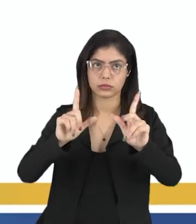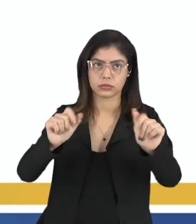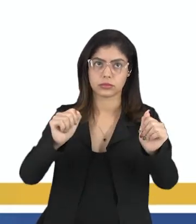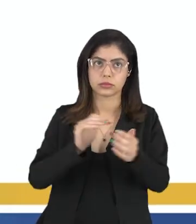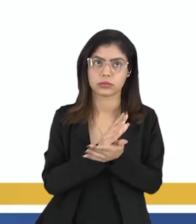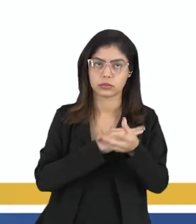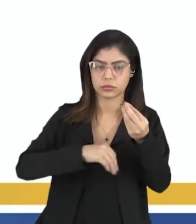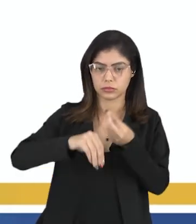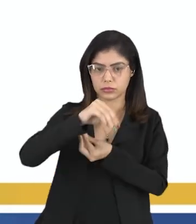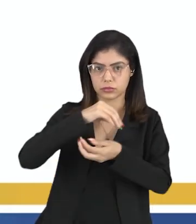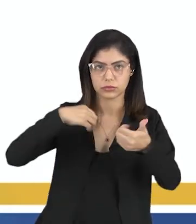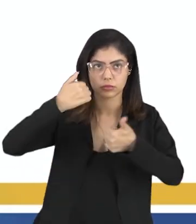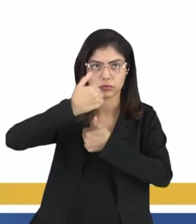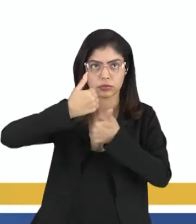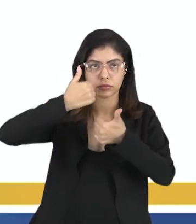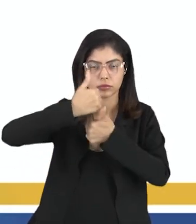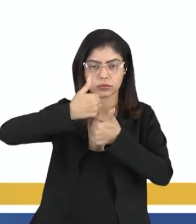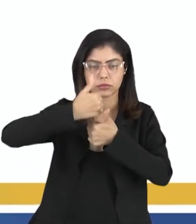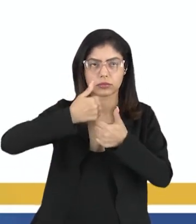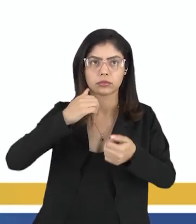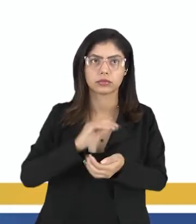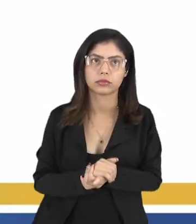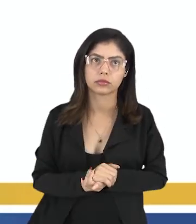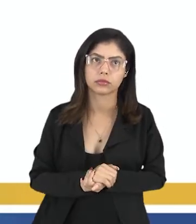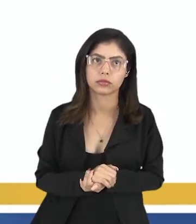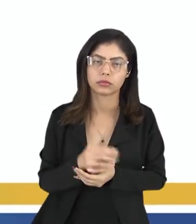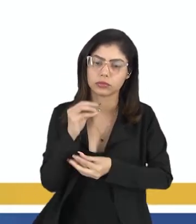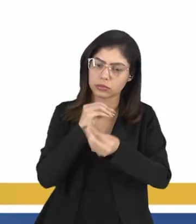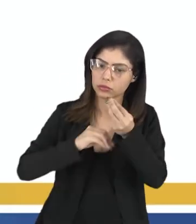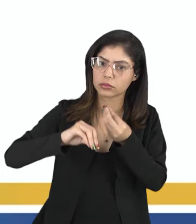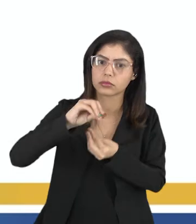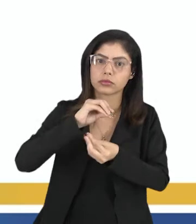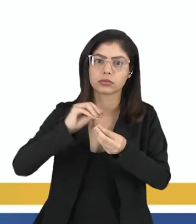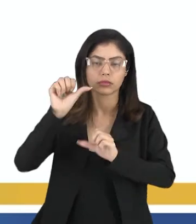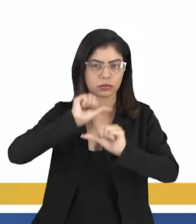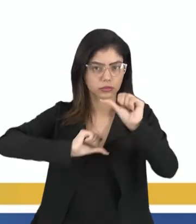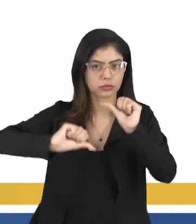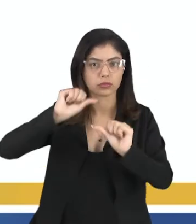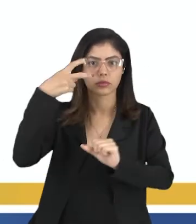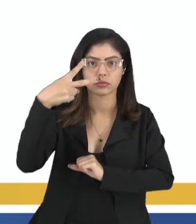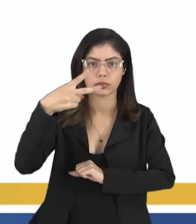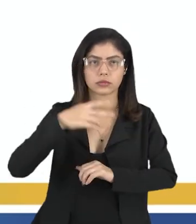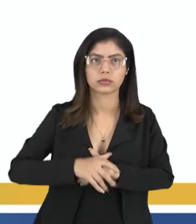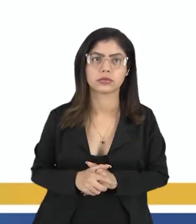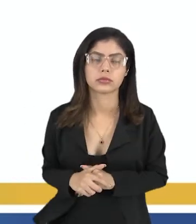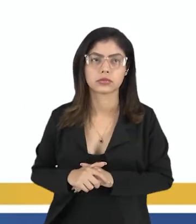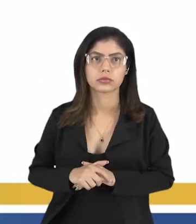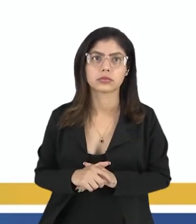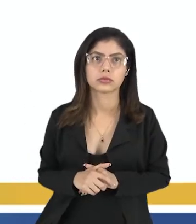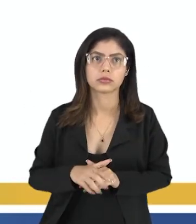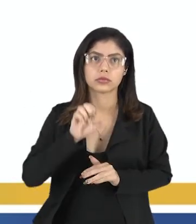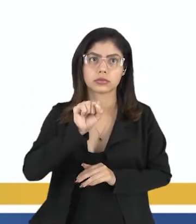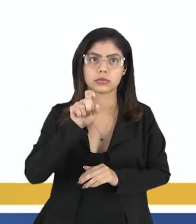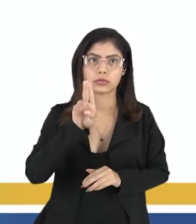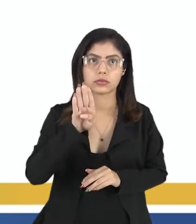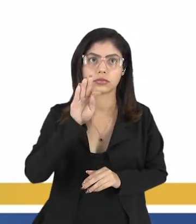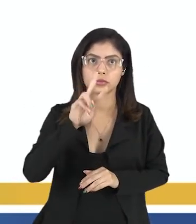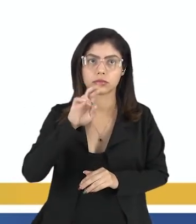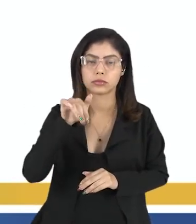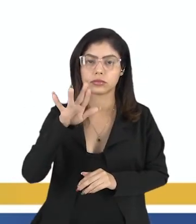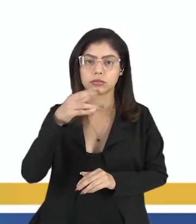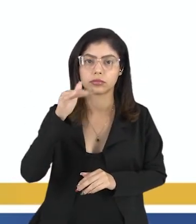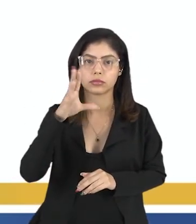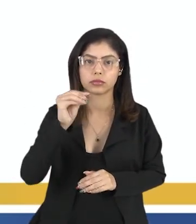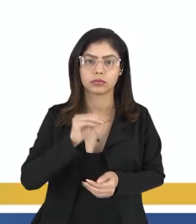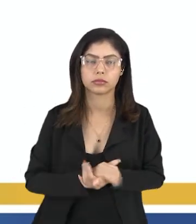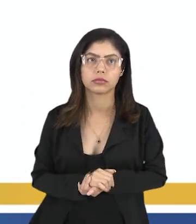de decomposição, reação de substituição, reação de dupla troca ou reação